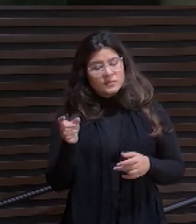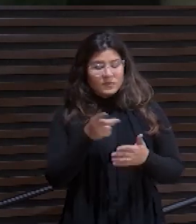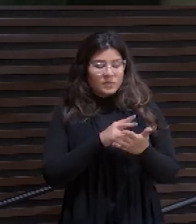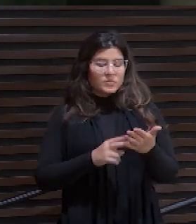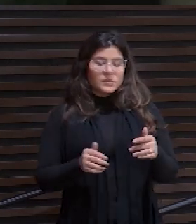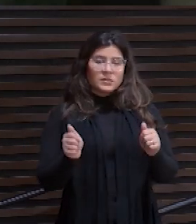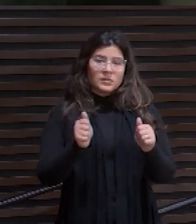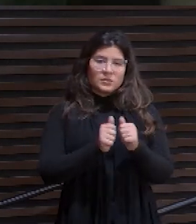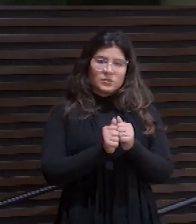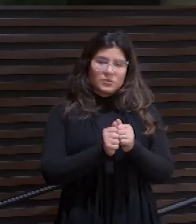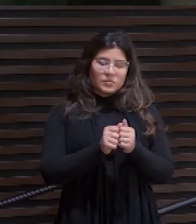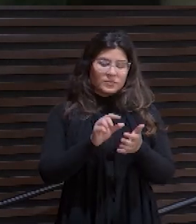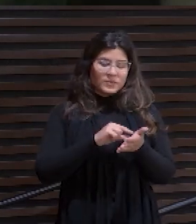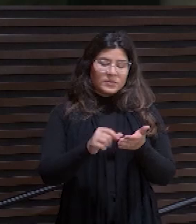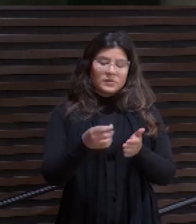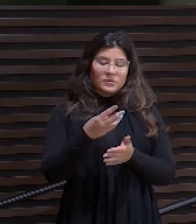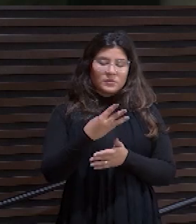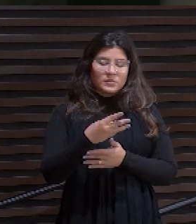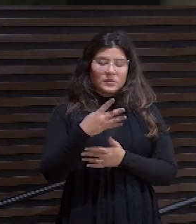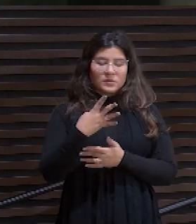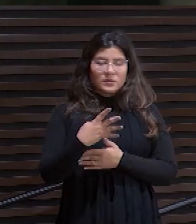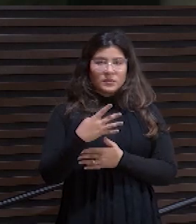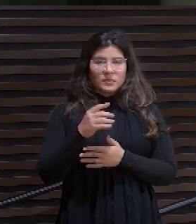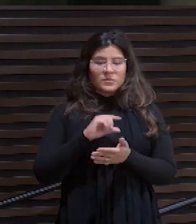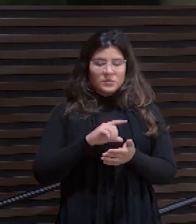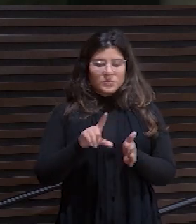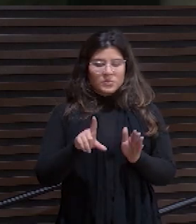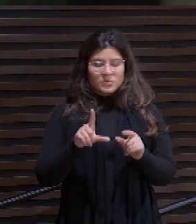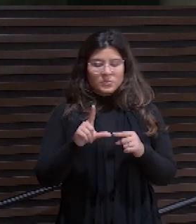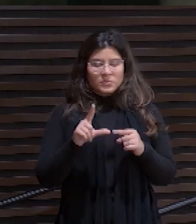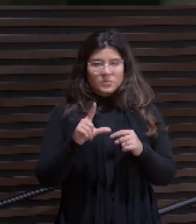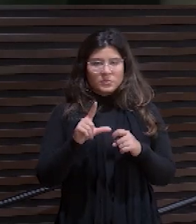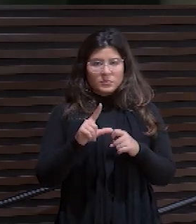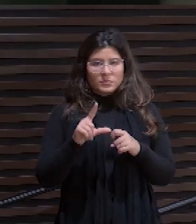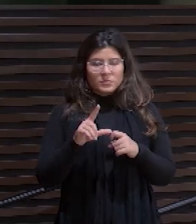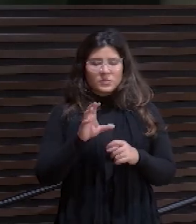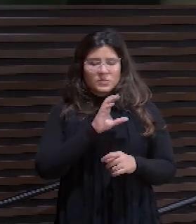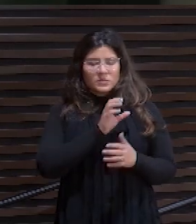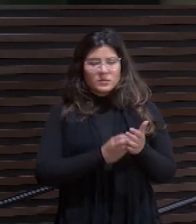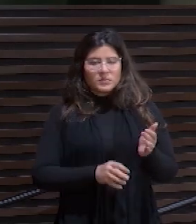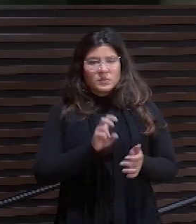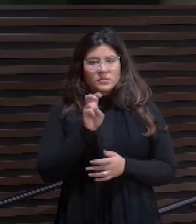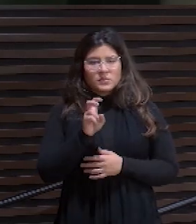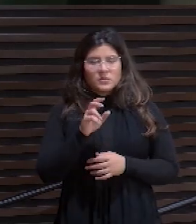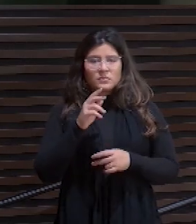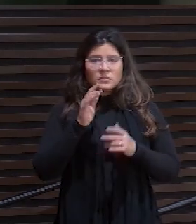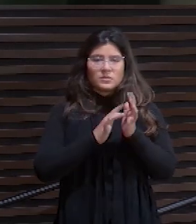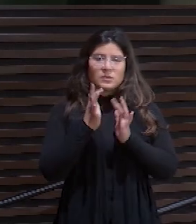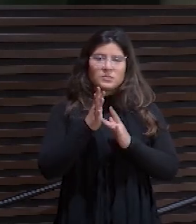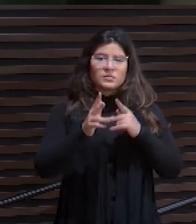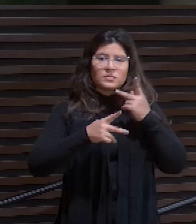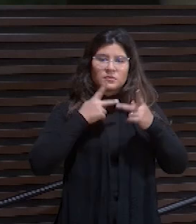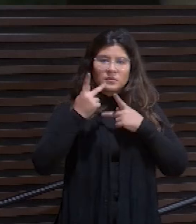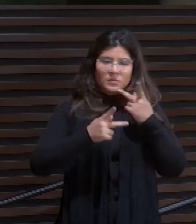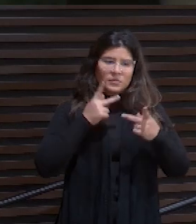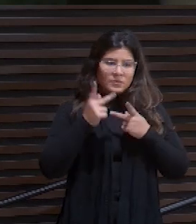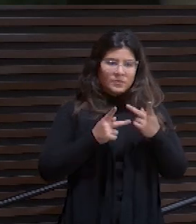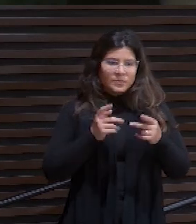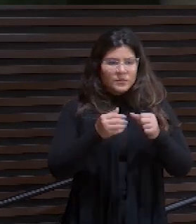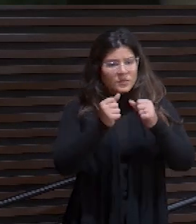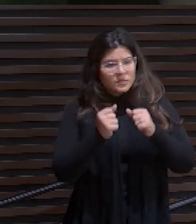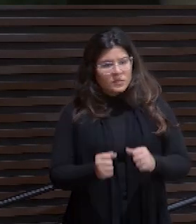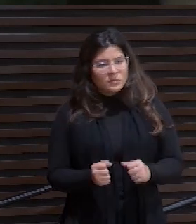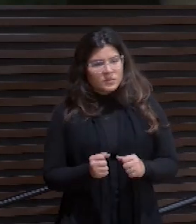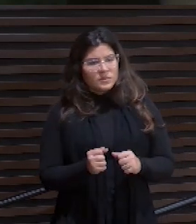juntos o versículo 34 de Lucas capítulo 5? Jesus, porém, lhes disse: podeis fazer jejuar